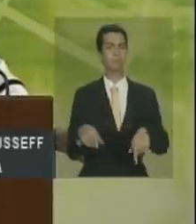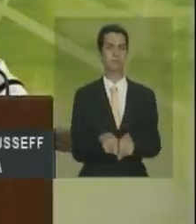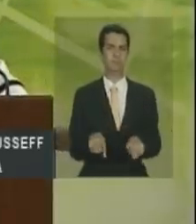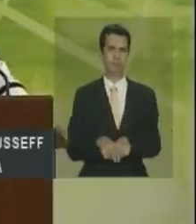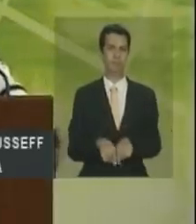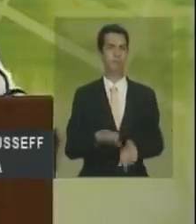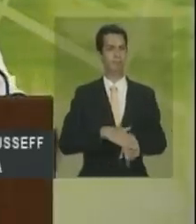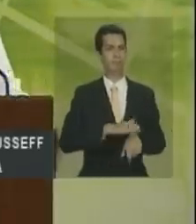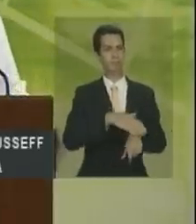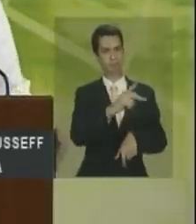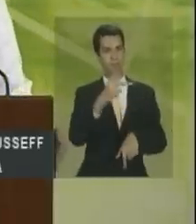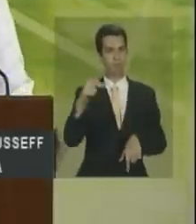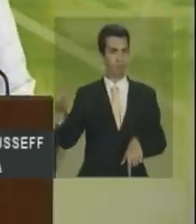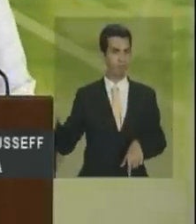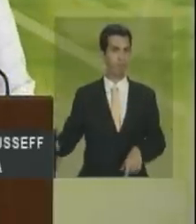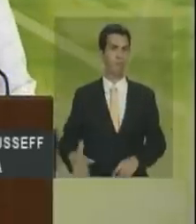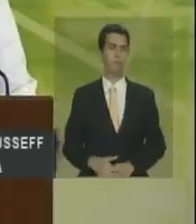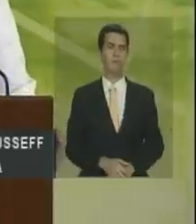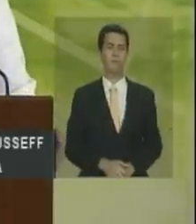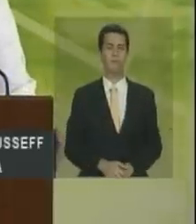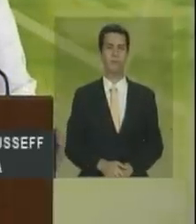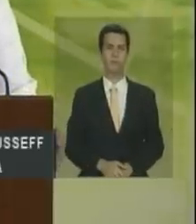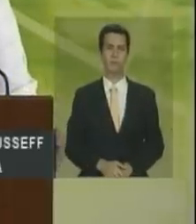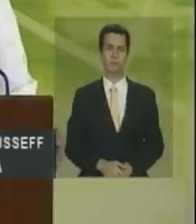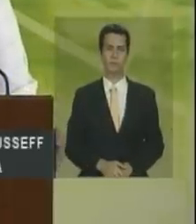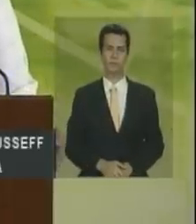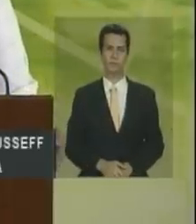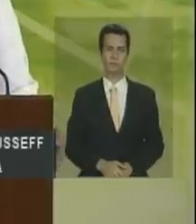Sem sombra de dúvida,